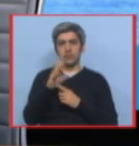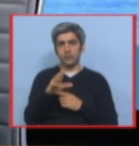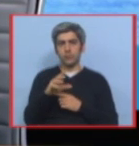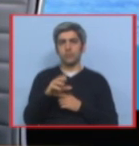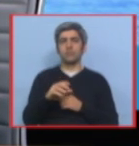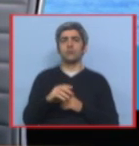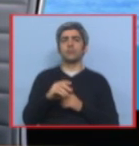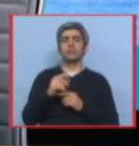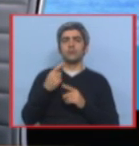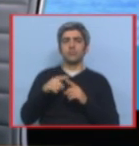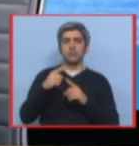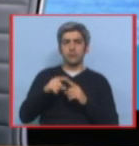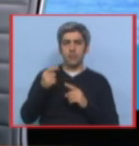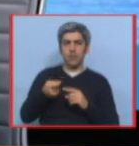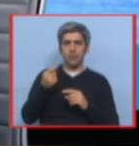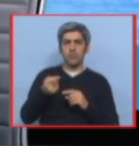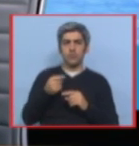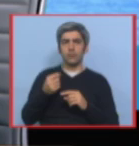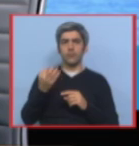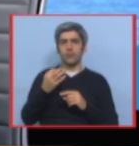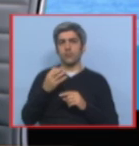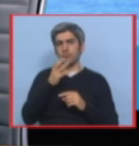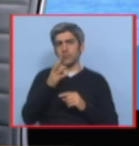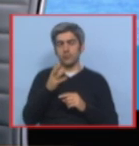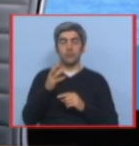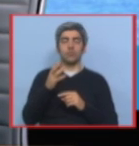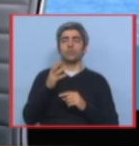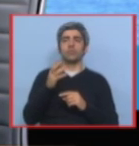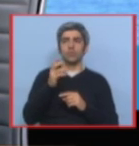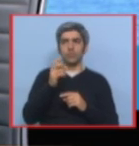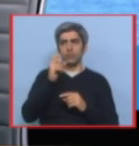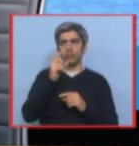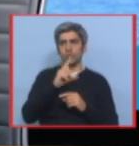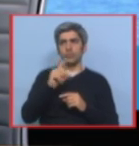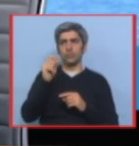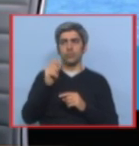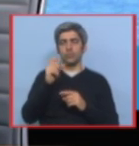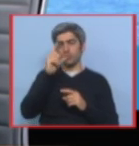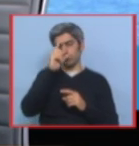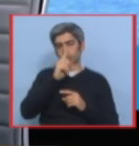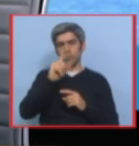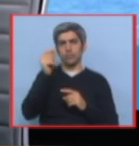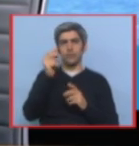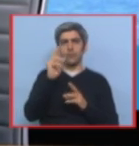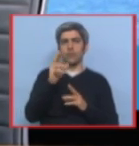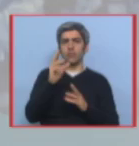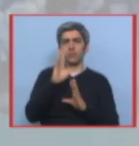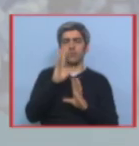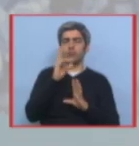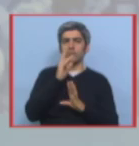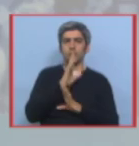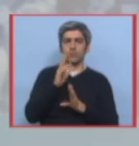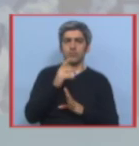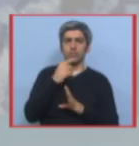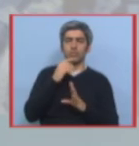de arrendamentos que eu diria absolutamente estratosféricos, os valores. Sim, e, portanto, de facto,